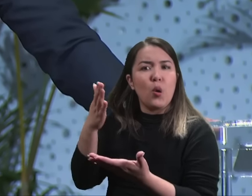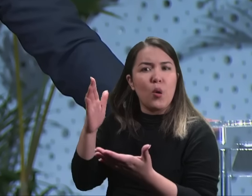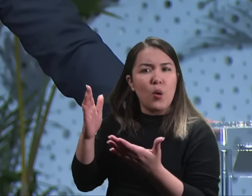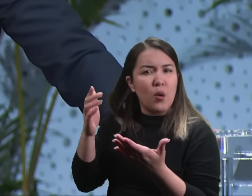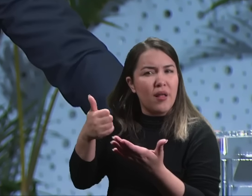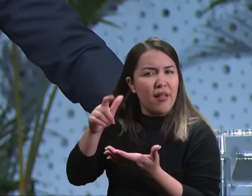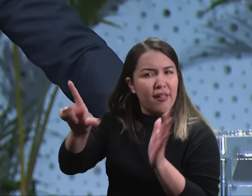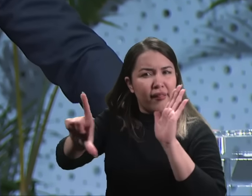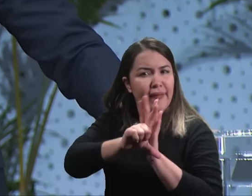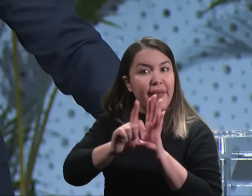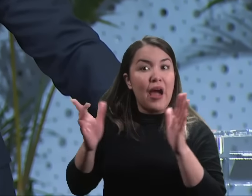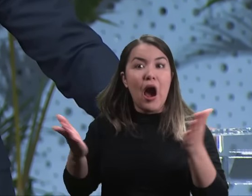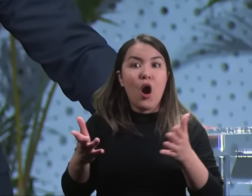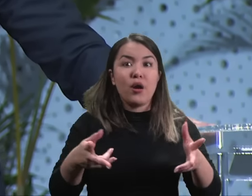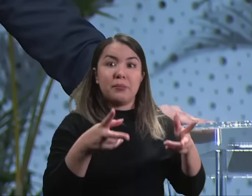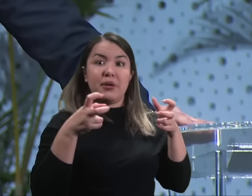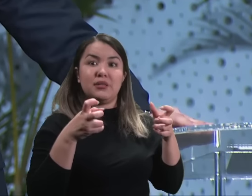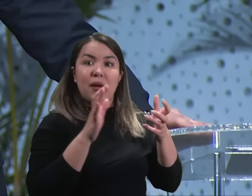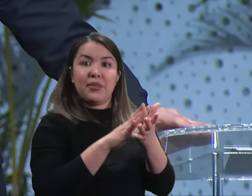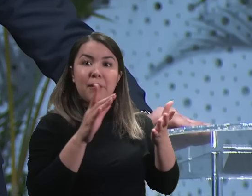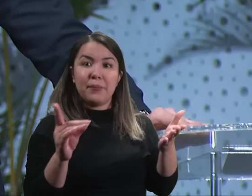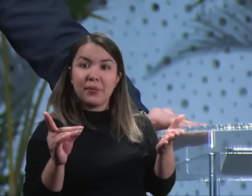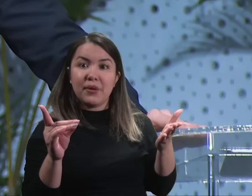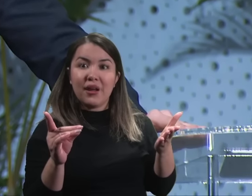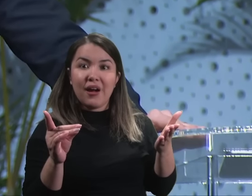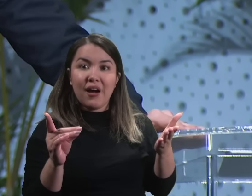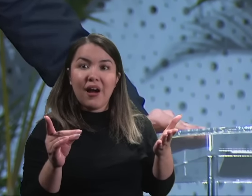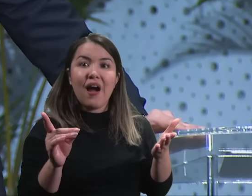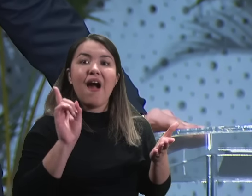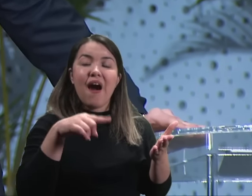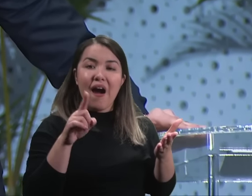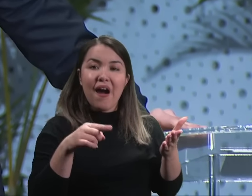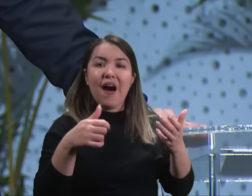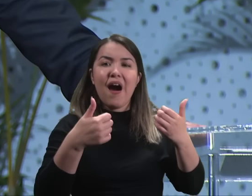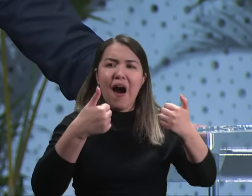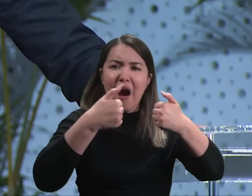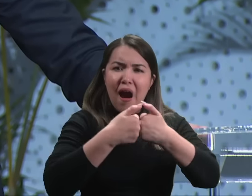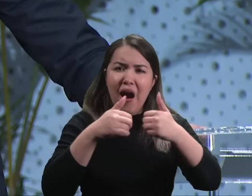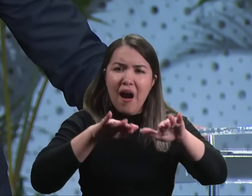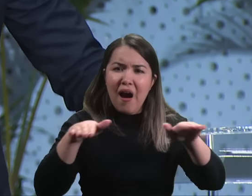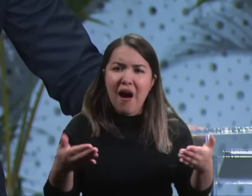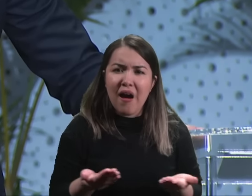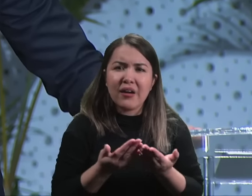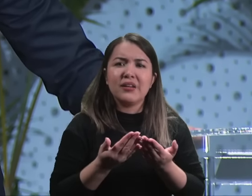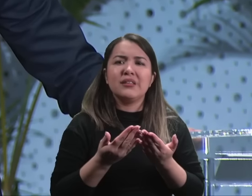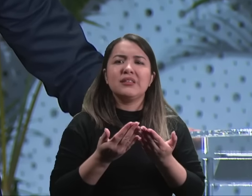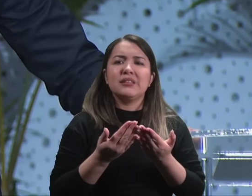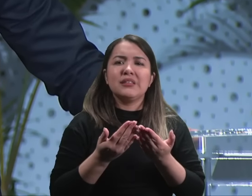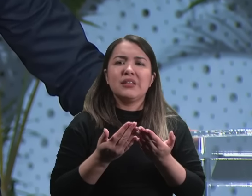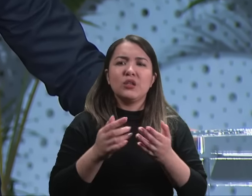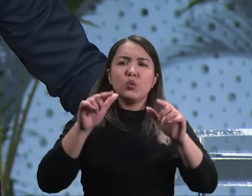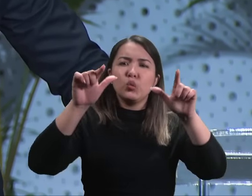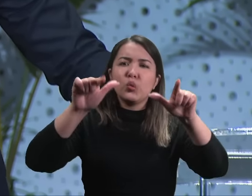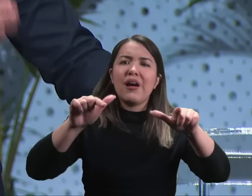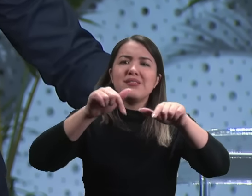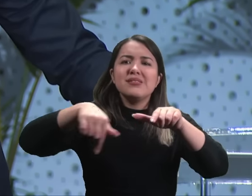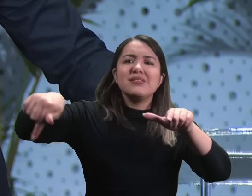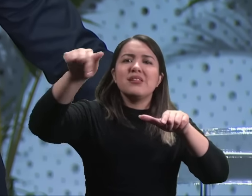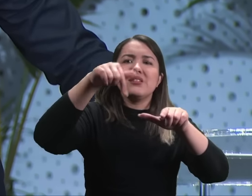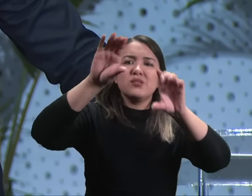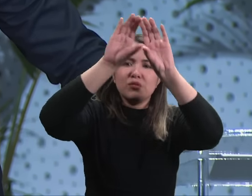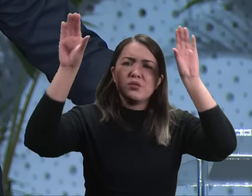vem na Bíblia a arca da aliança no lugar Santíssimo do Santuário celestial eu pergunto para você o